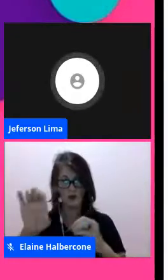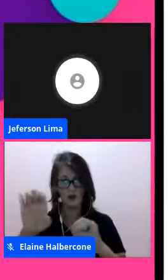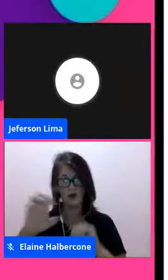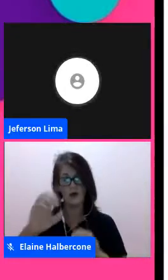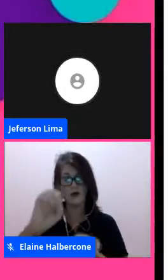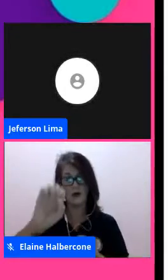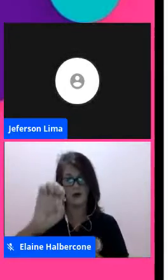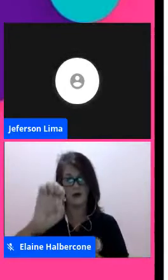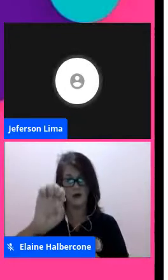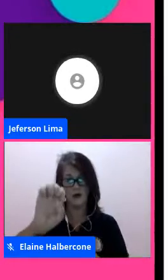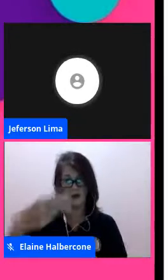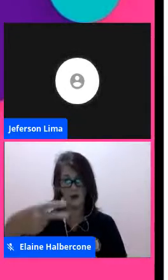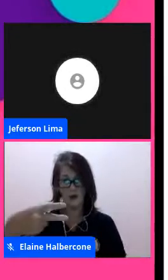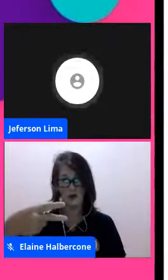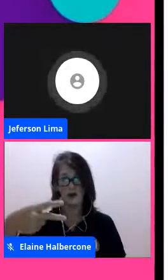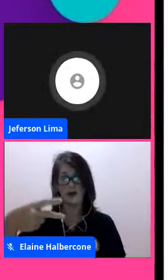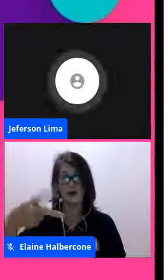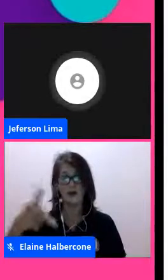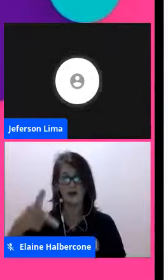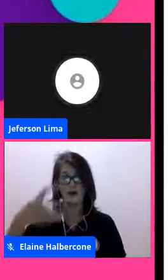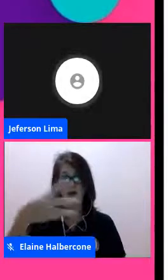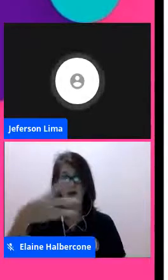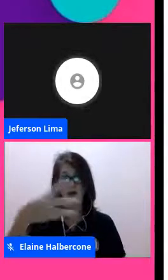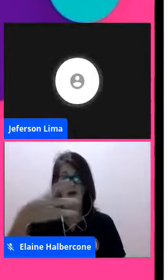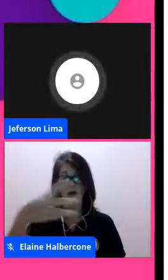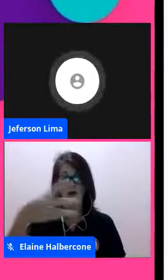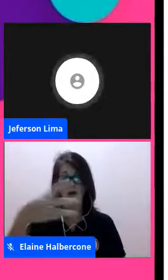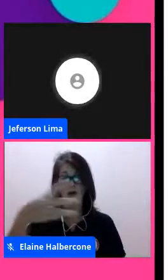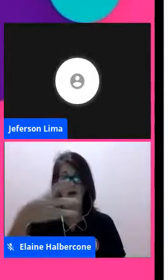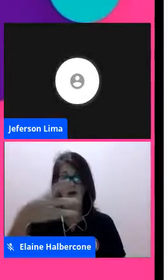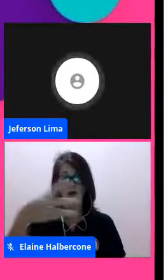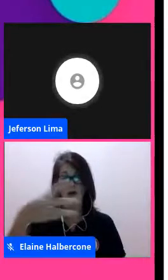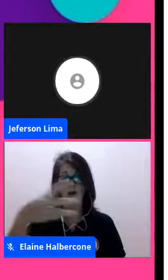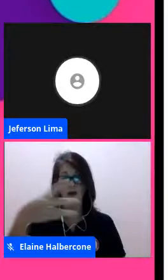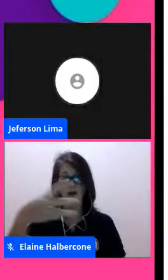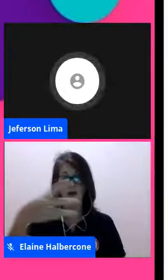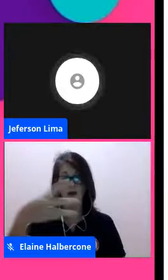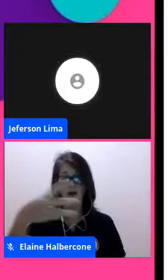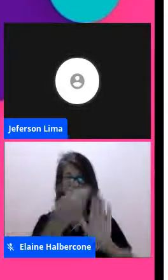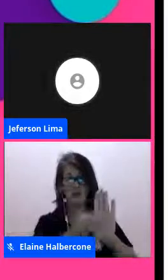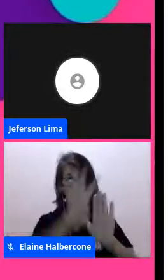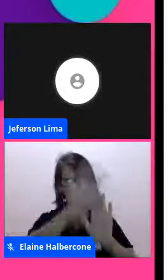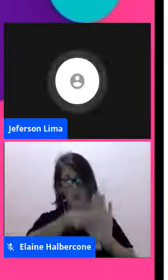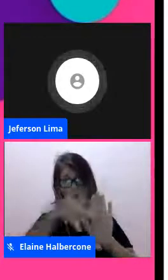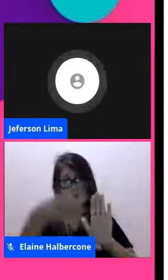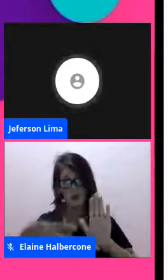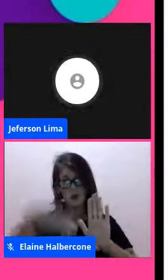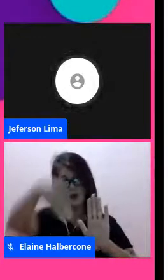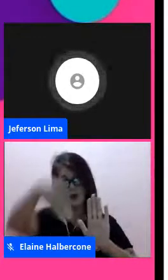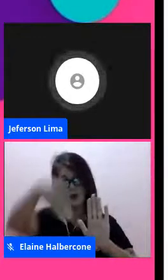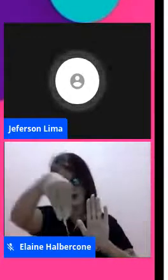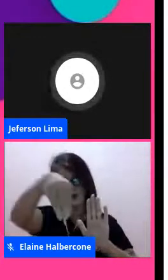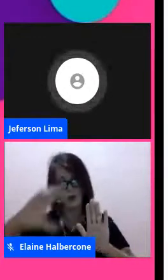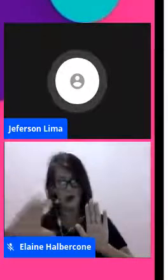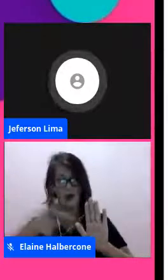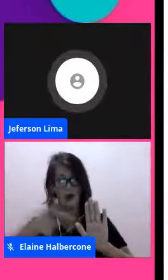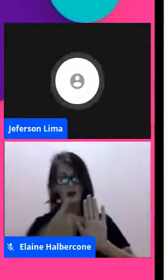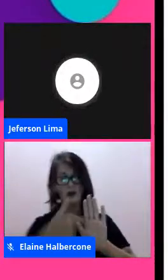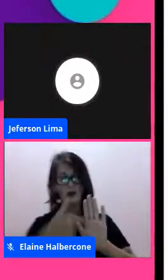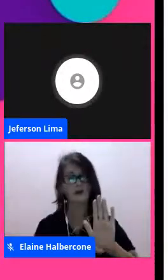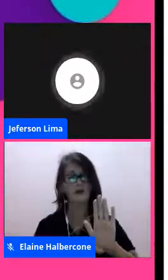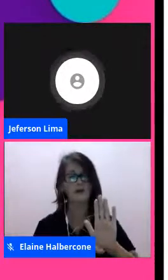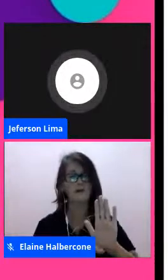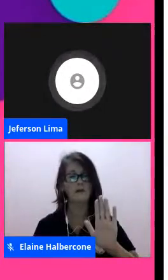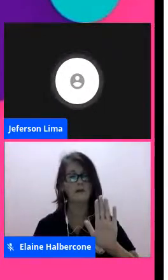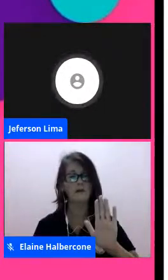dentro do Arduino são super simples. A gente vai vir aqui, tem as instruções lá no Windows, no Mac, no Debian e por aí vai. Tem um diagrama lá de